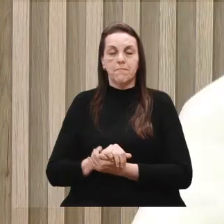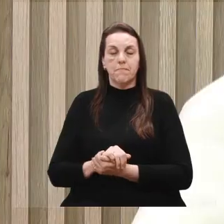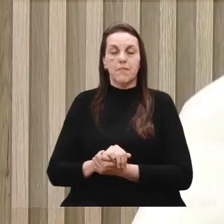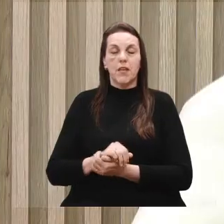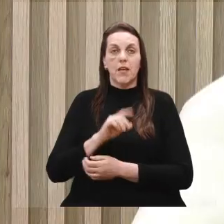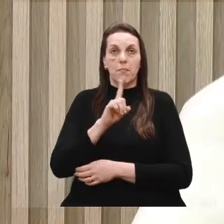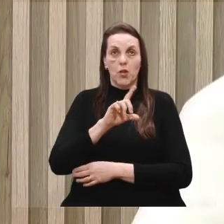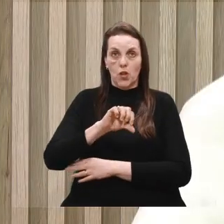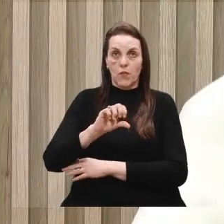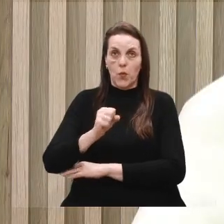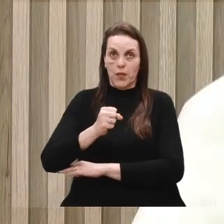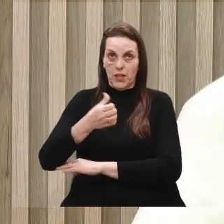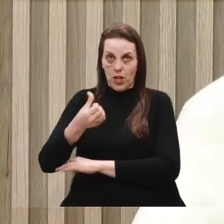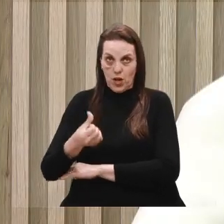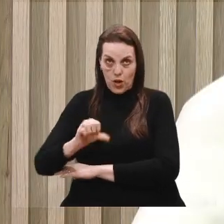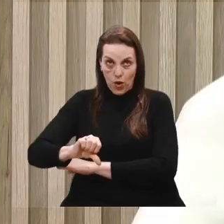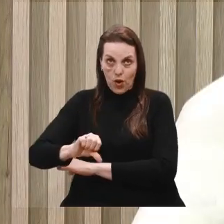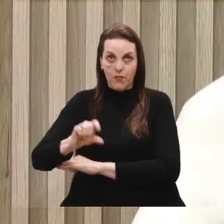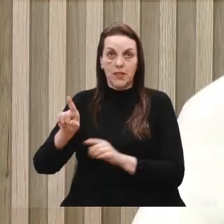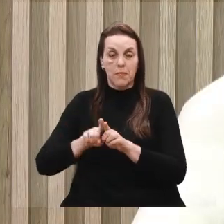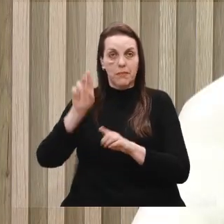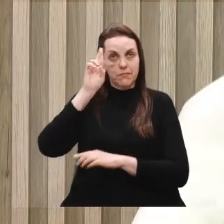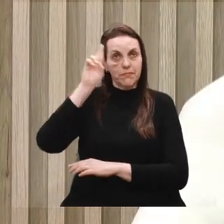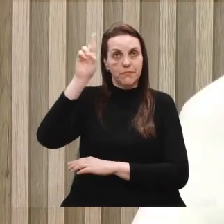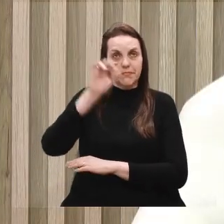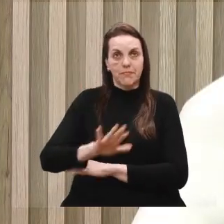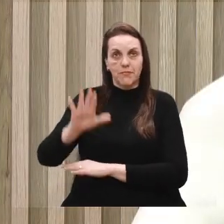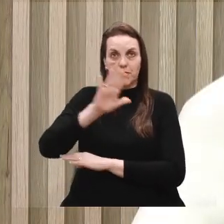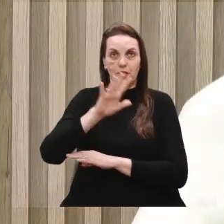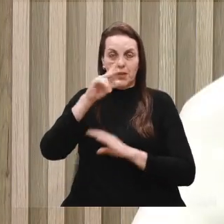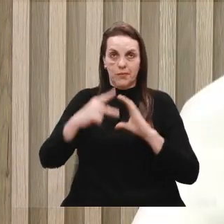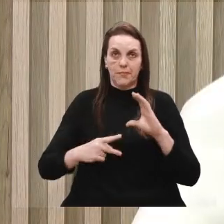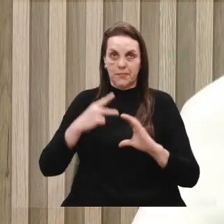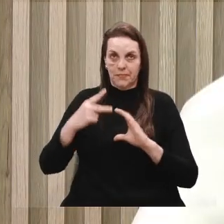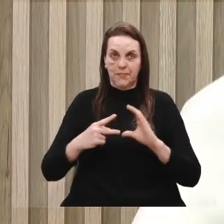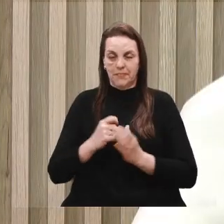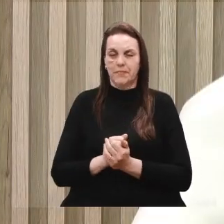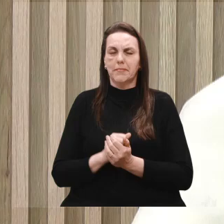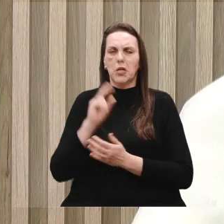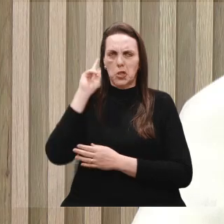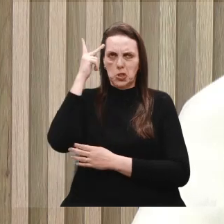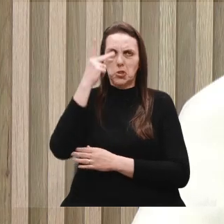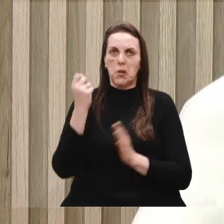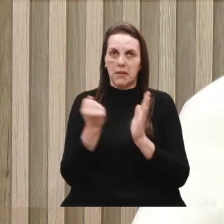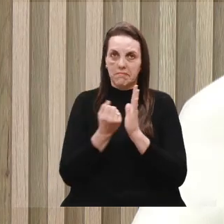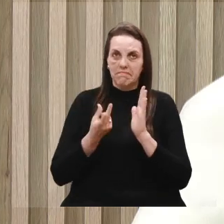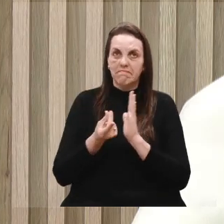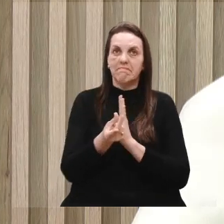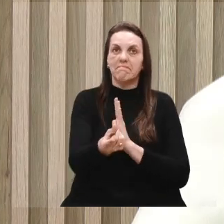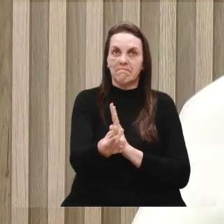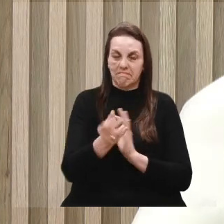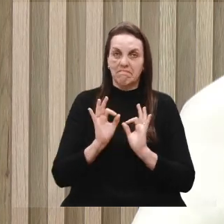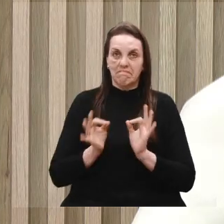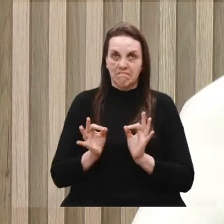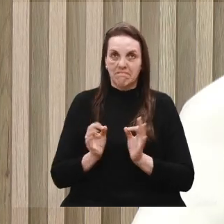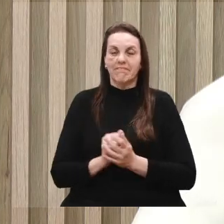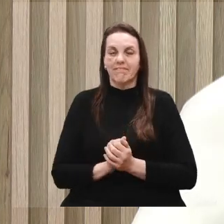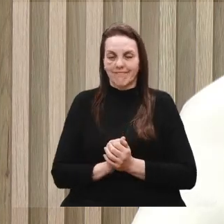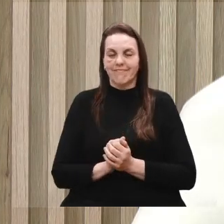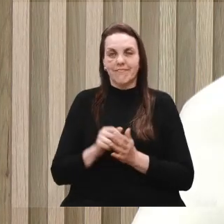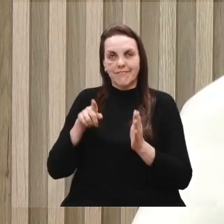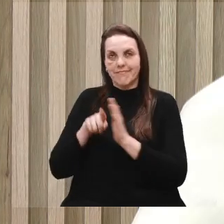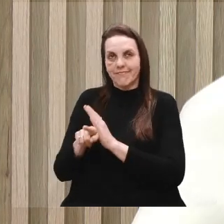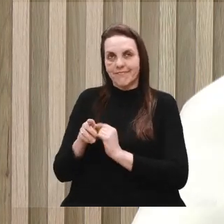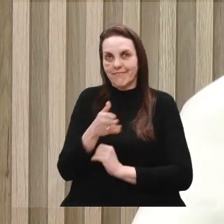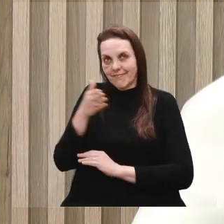ano de 89, também ela foi diretora-geral do Parlamento. Bom, ela tem uma história e um legado, né, meninas? E eu vou começar a perguntar